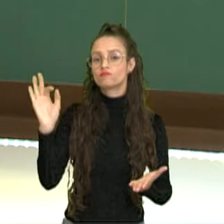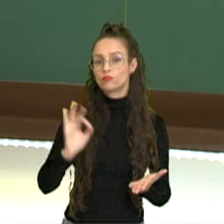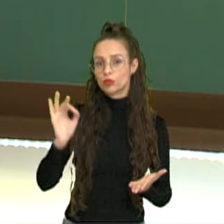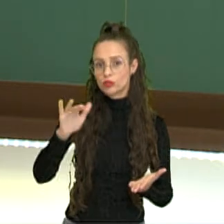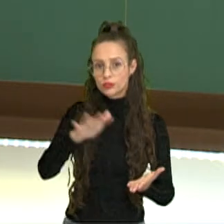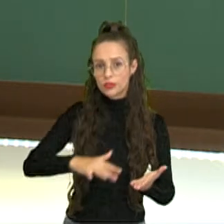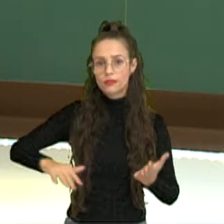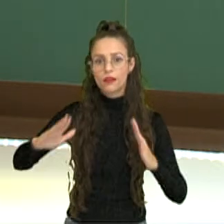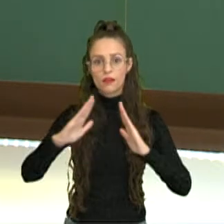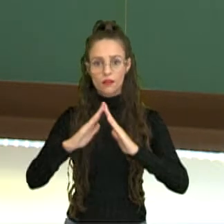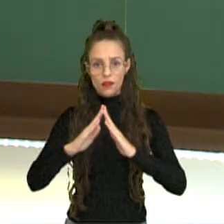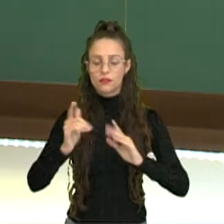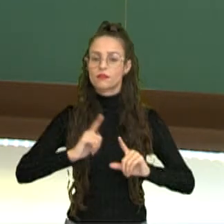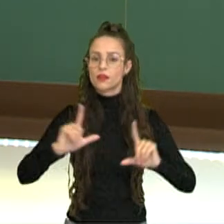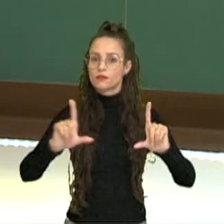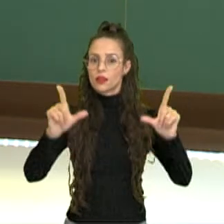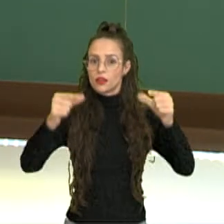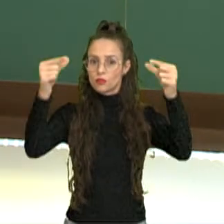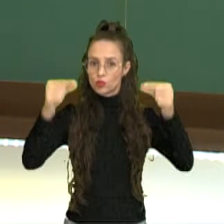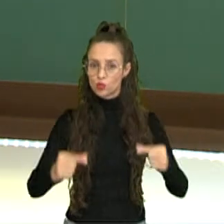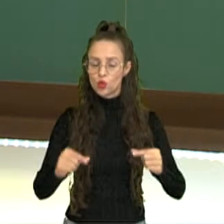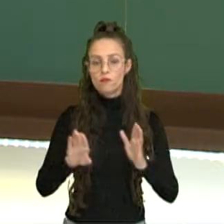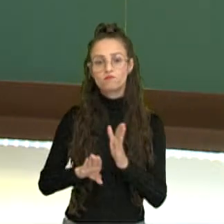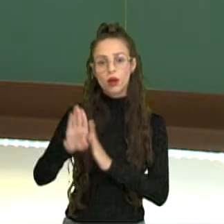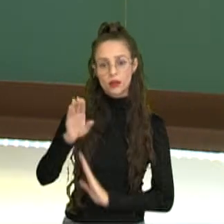domicílios com televisão de tela fina subiu de